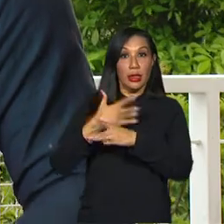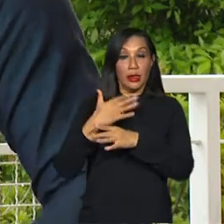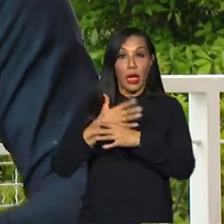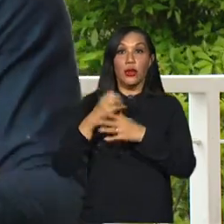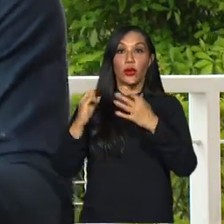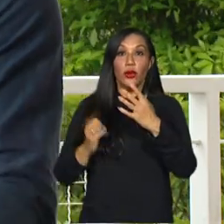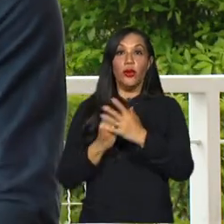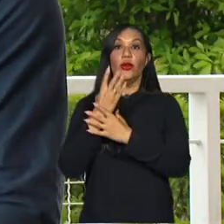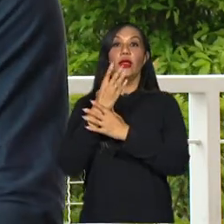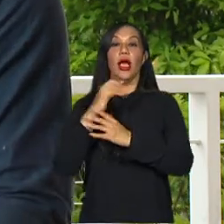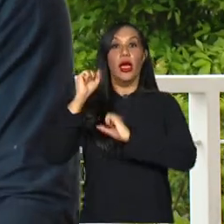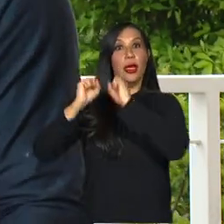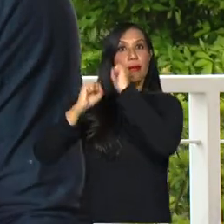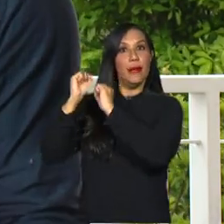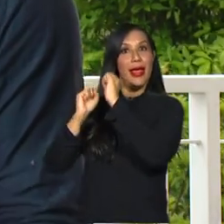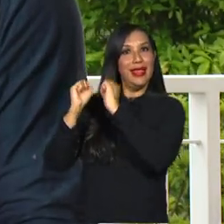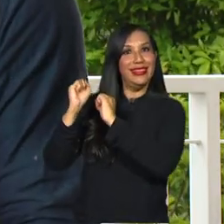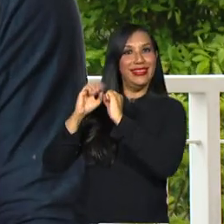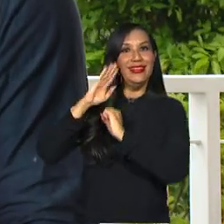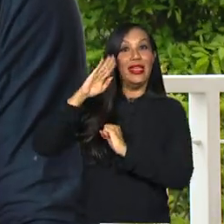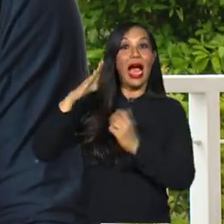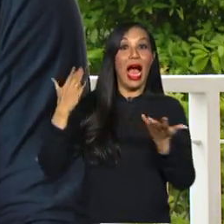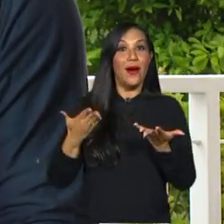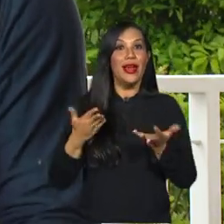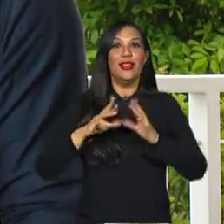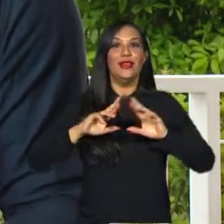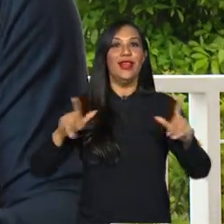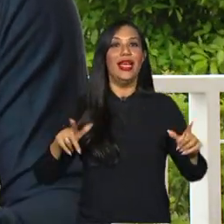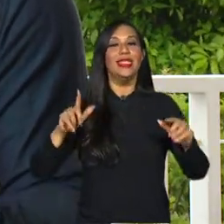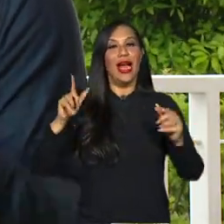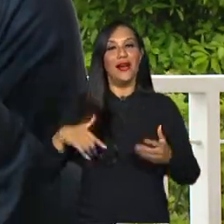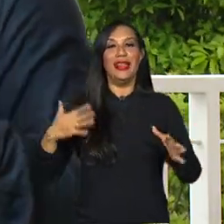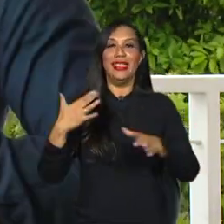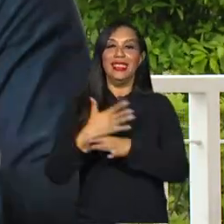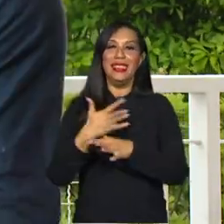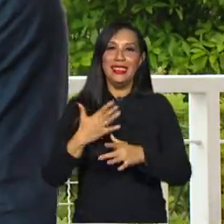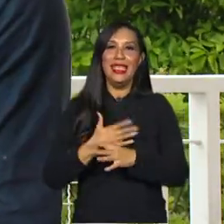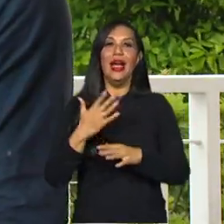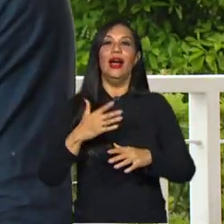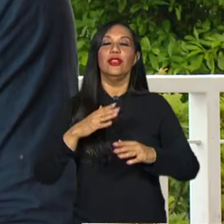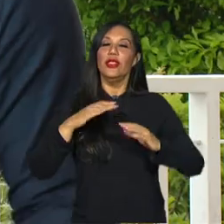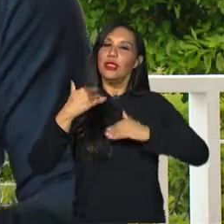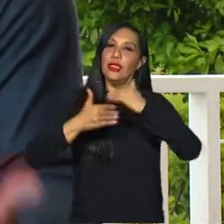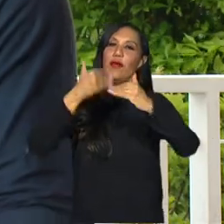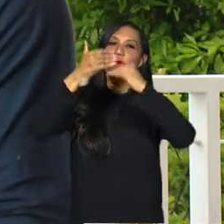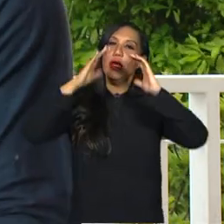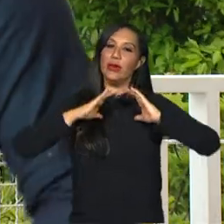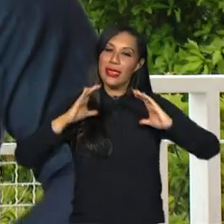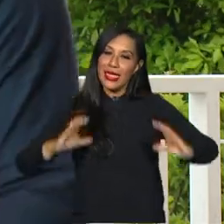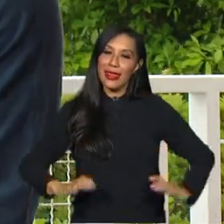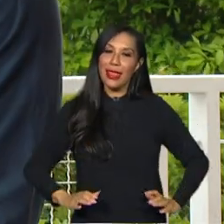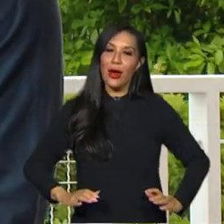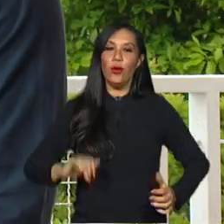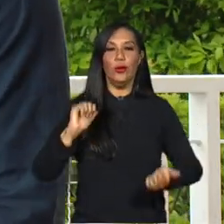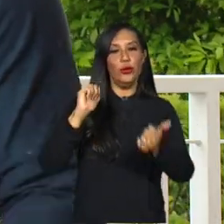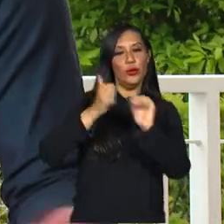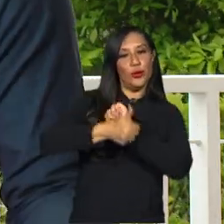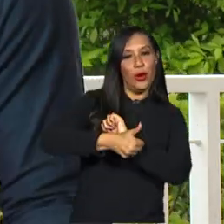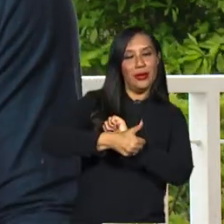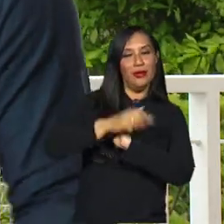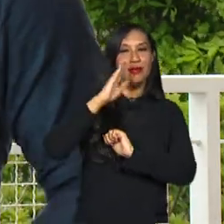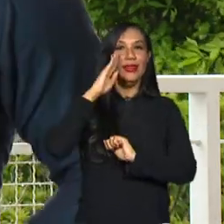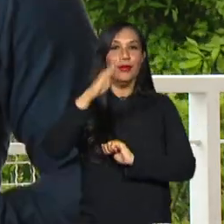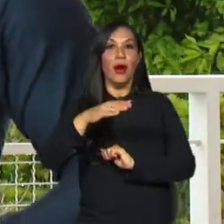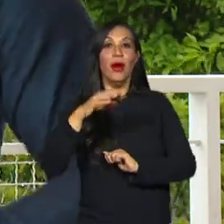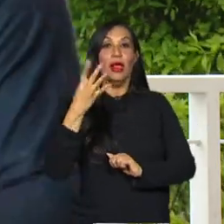construída como uma cidade operária, né, agora não, agora é uma cidade com um aspecto de, assim, desenvolver o cidadão. E, através do quê? Do esporte. Na